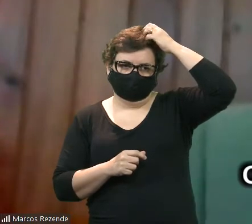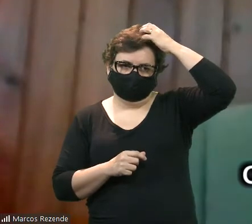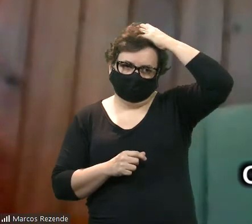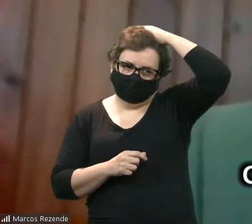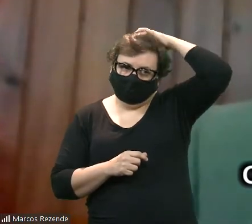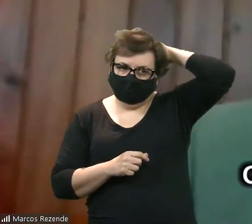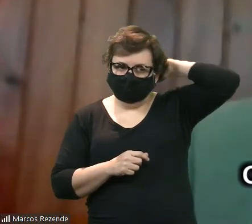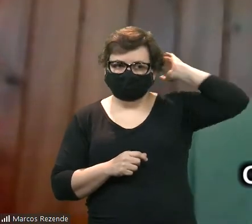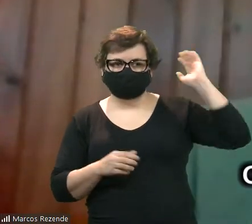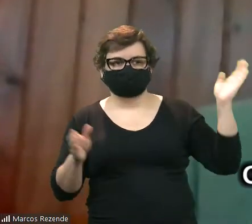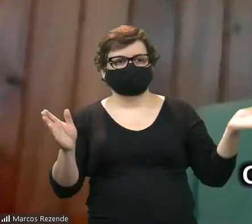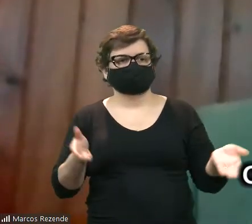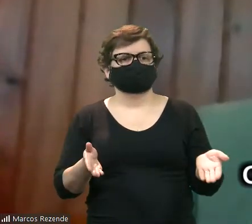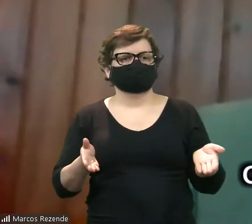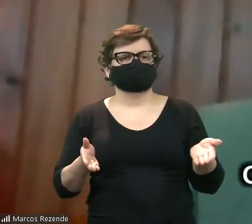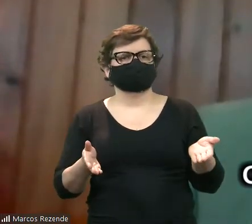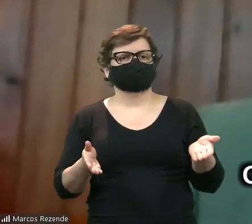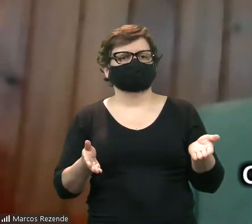passamos...